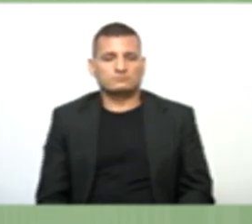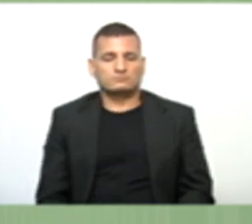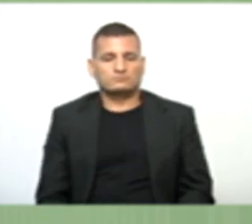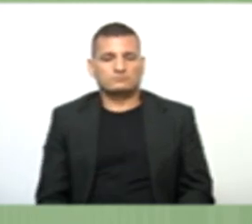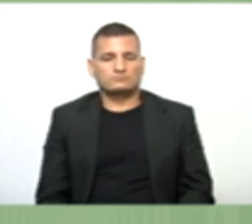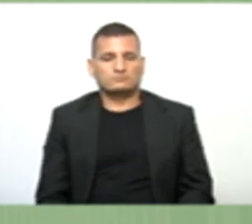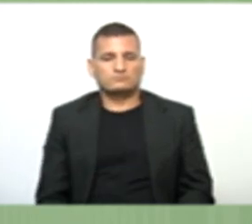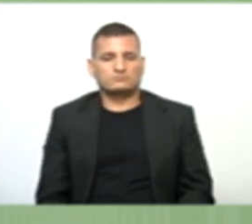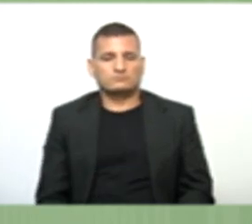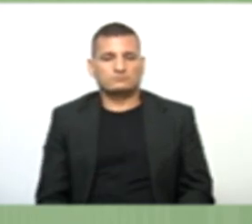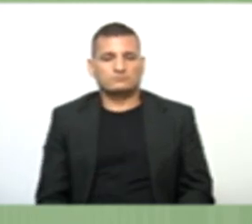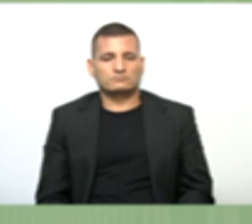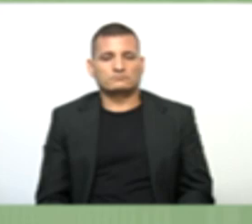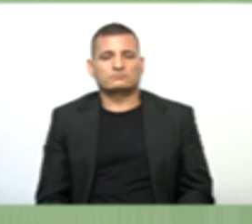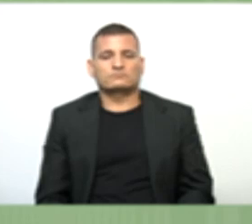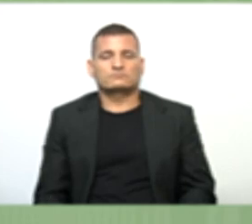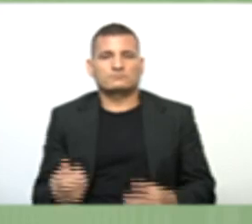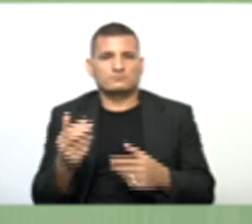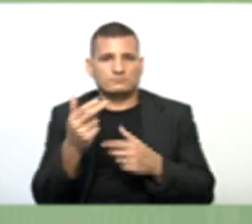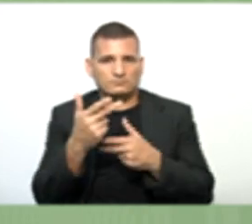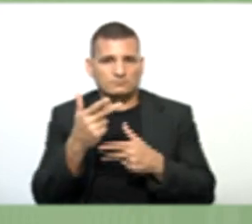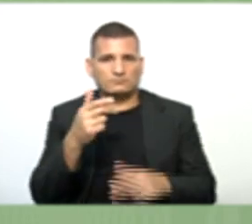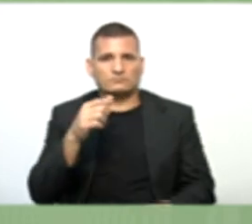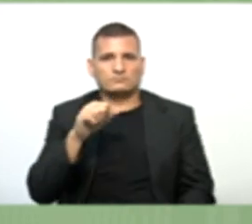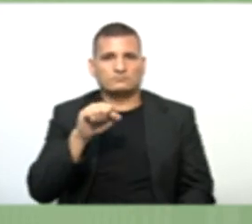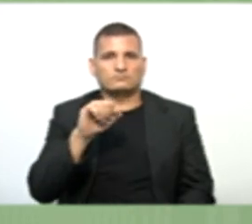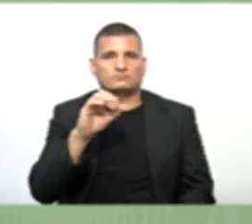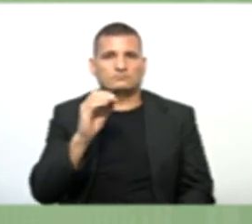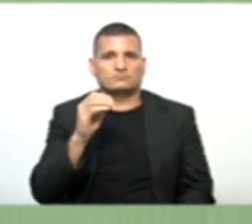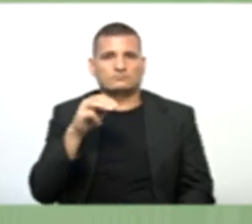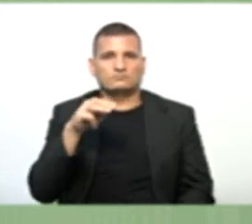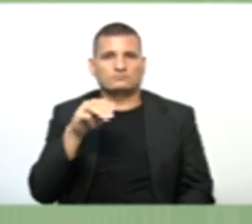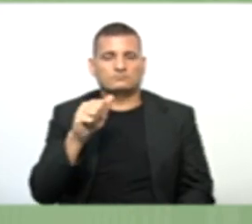É igual a somatório